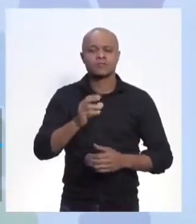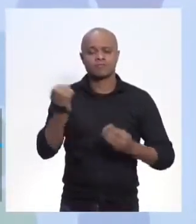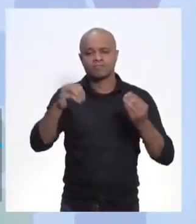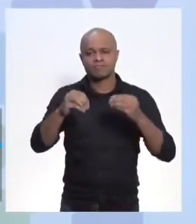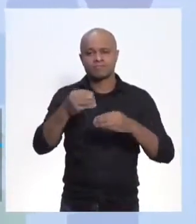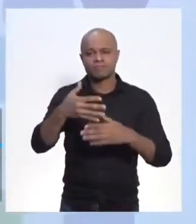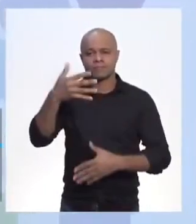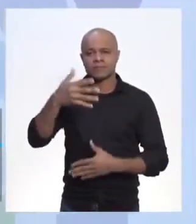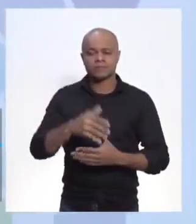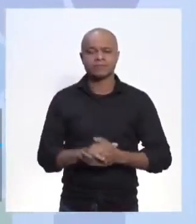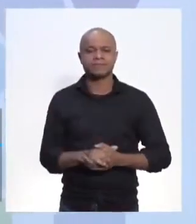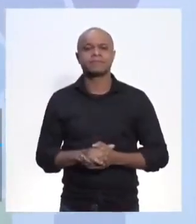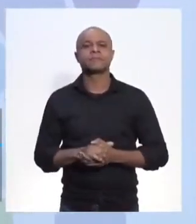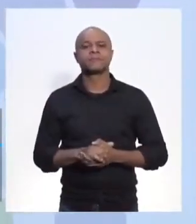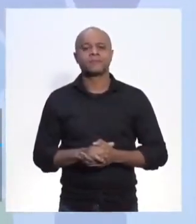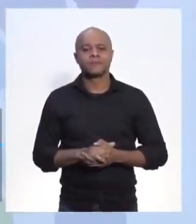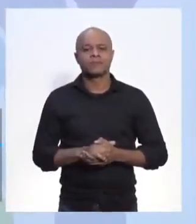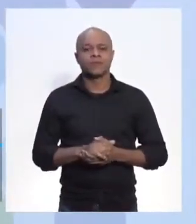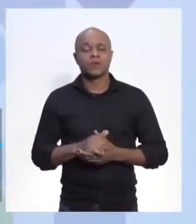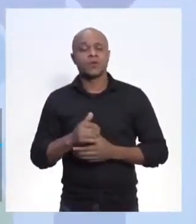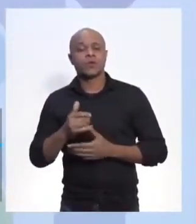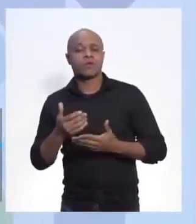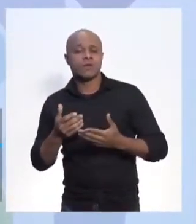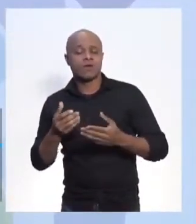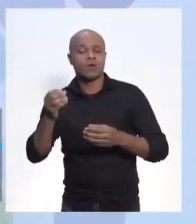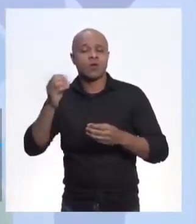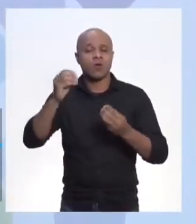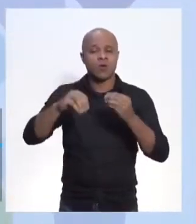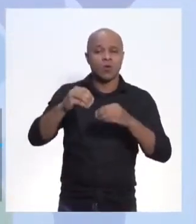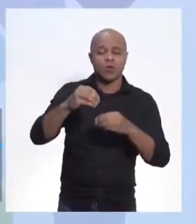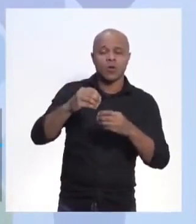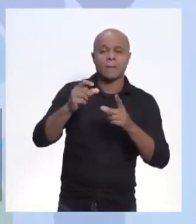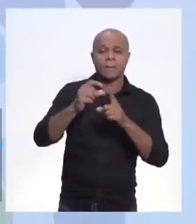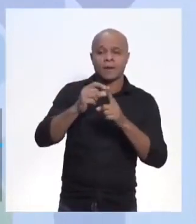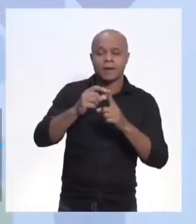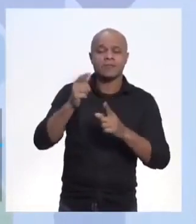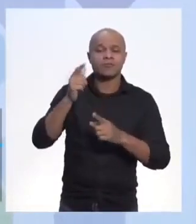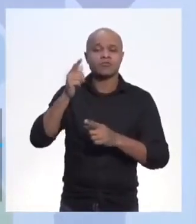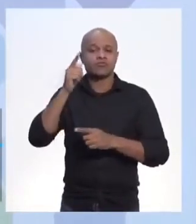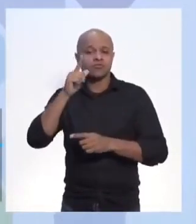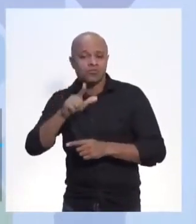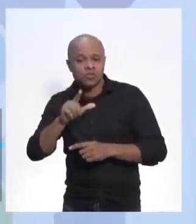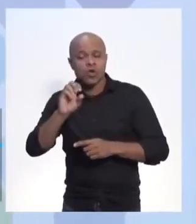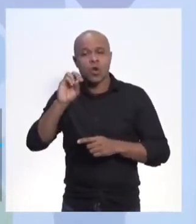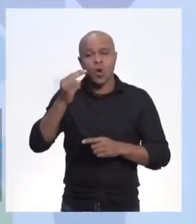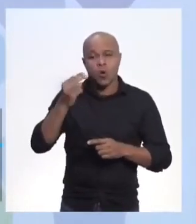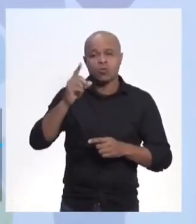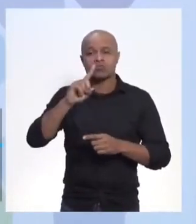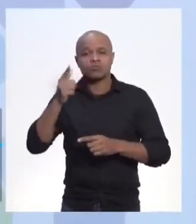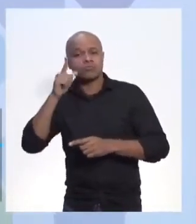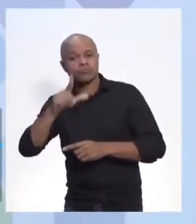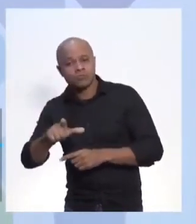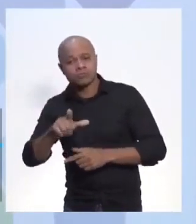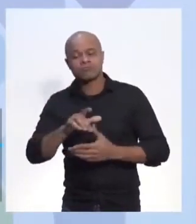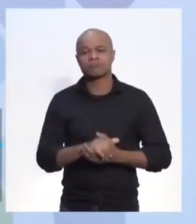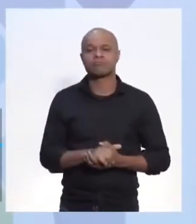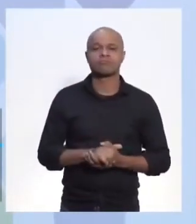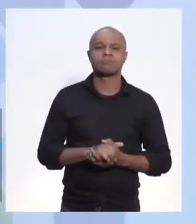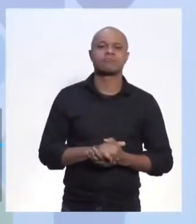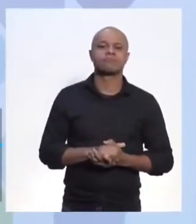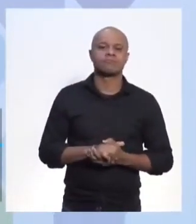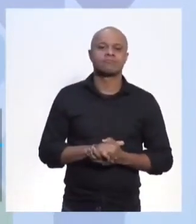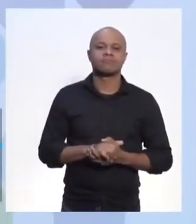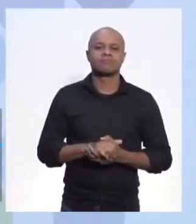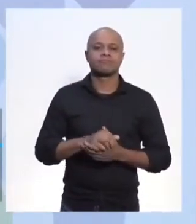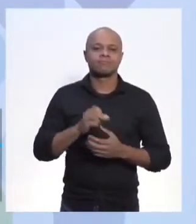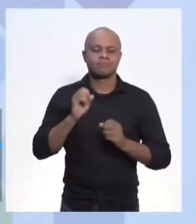não falando? Você vai escrever conseguir ou não conseguir. Se você conseguiu fazer o desenho, marcar no plano cartesiano os pontos, você coloca conseguir.